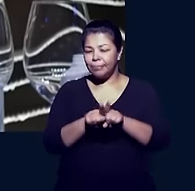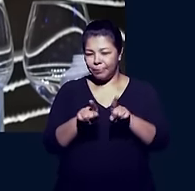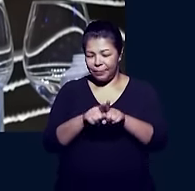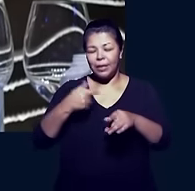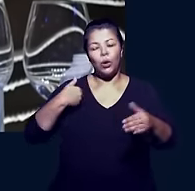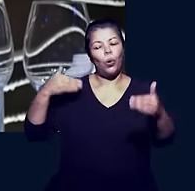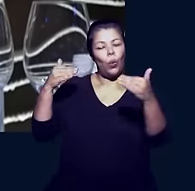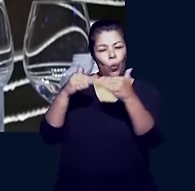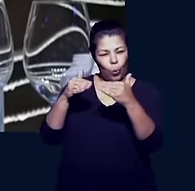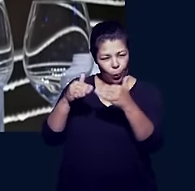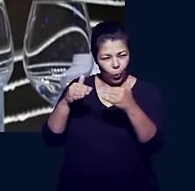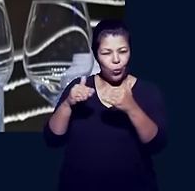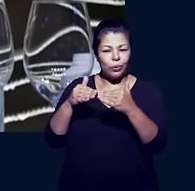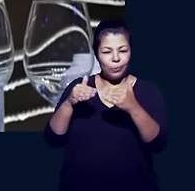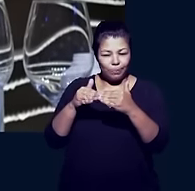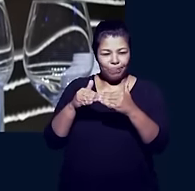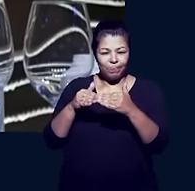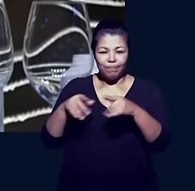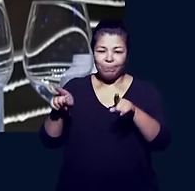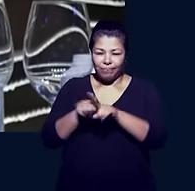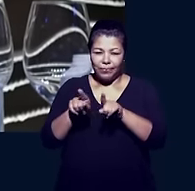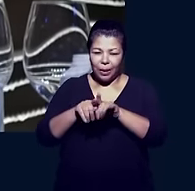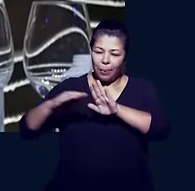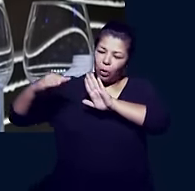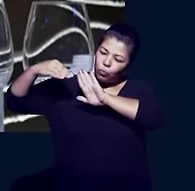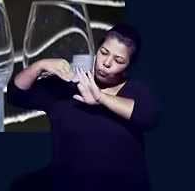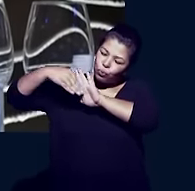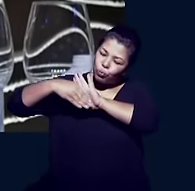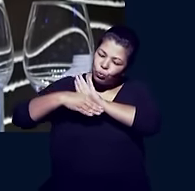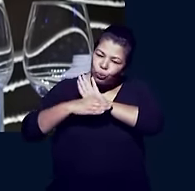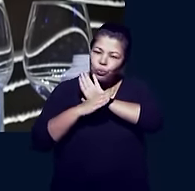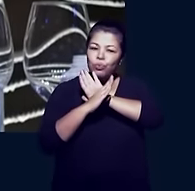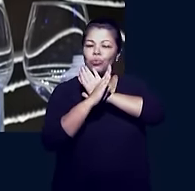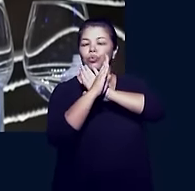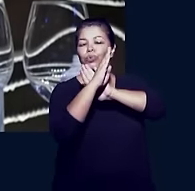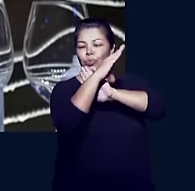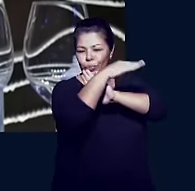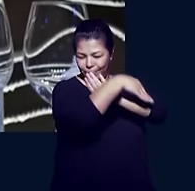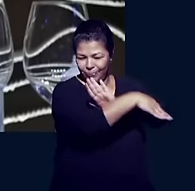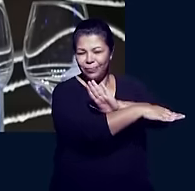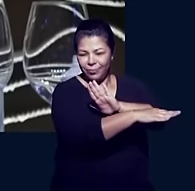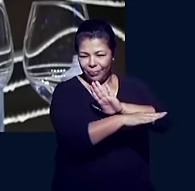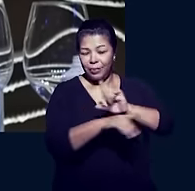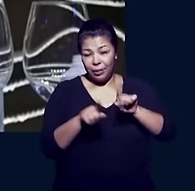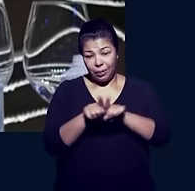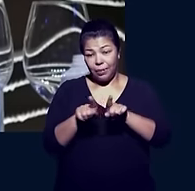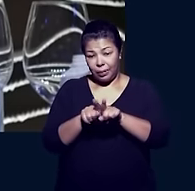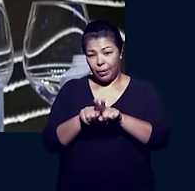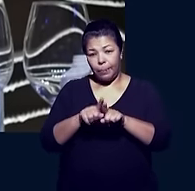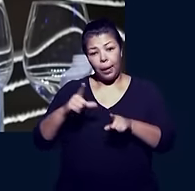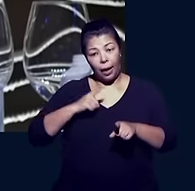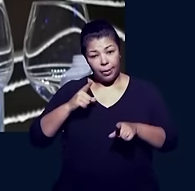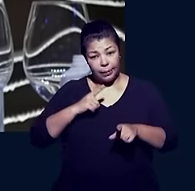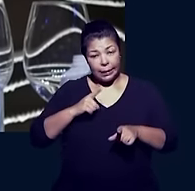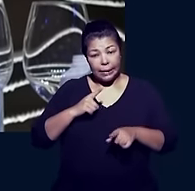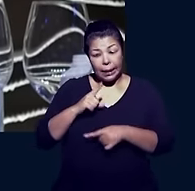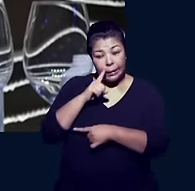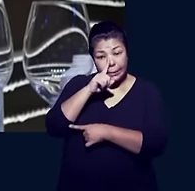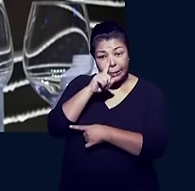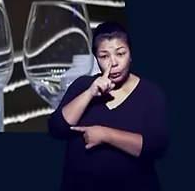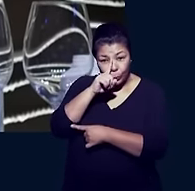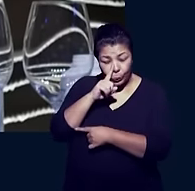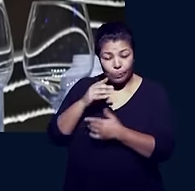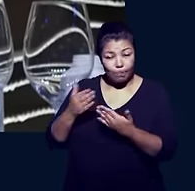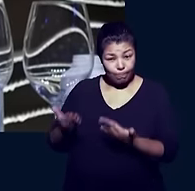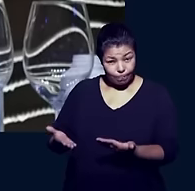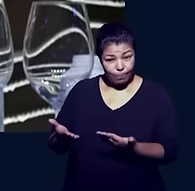também concordo que eh a curva de trejo especialmente a parte Longa na nossa opinião lá ela colocou muito prêmio de risco né Eh é